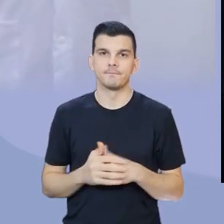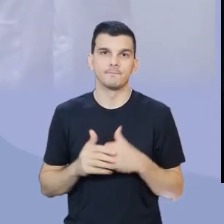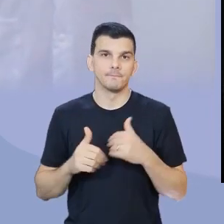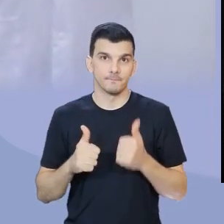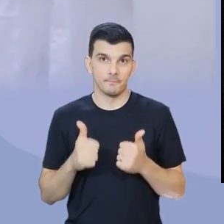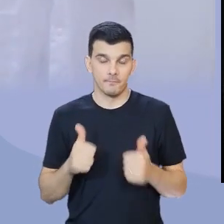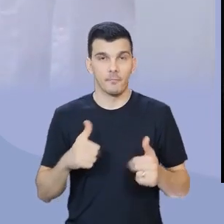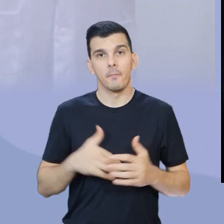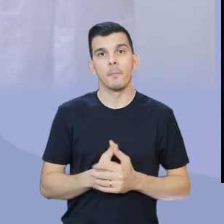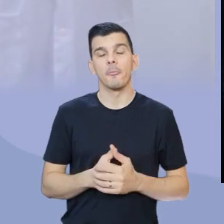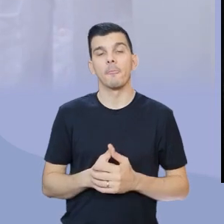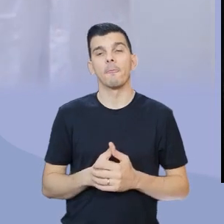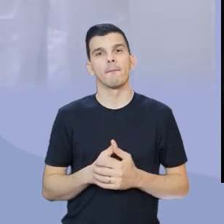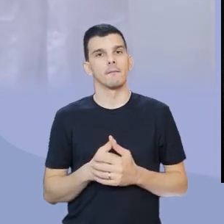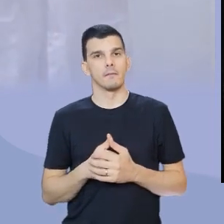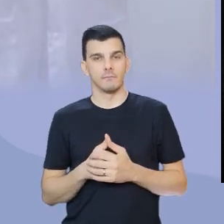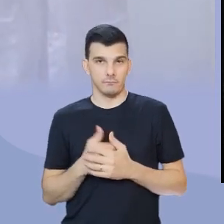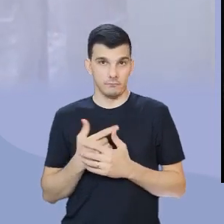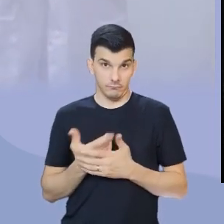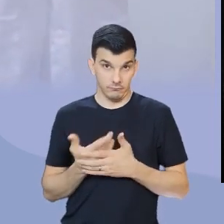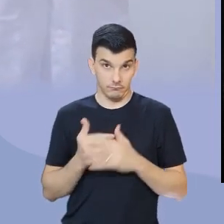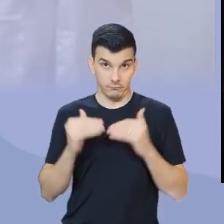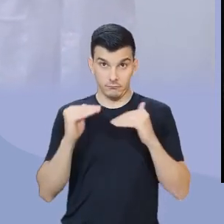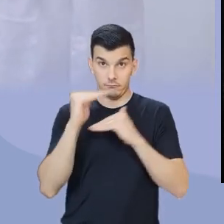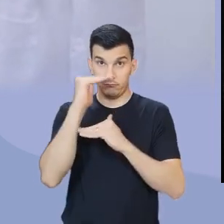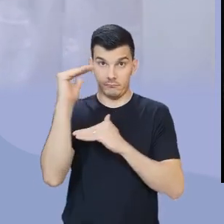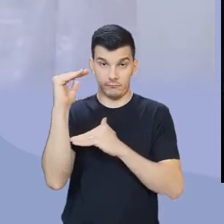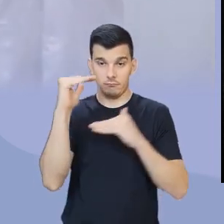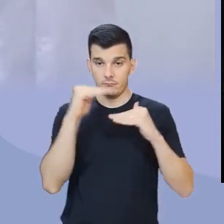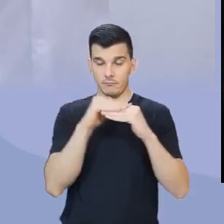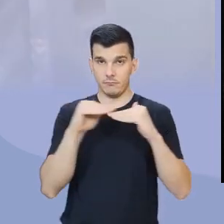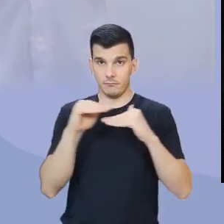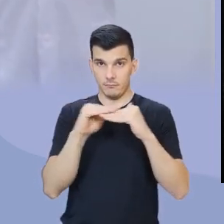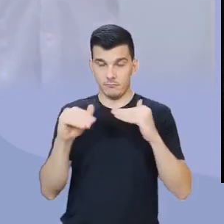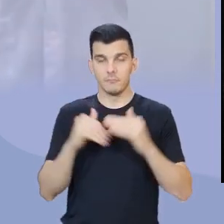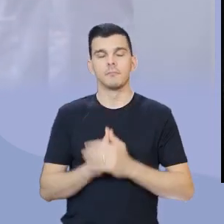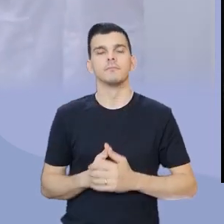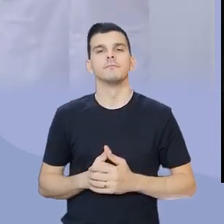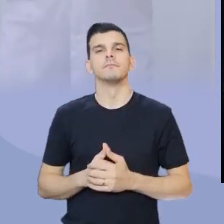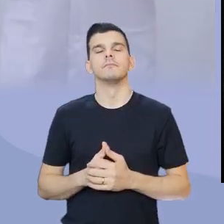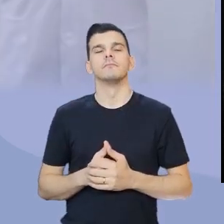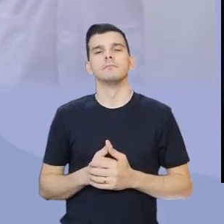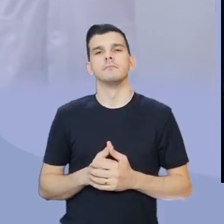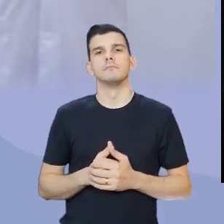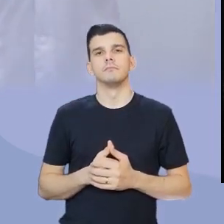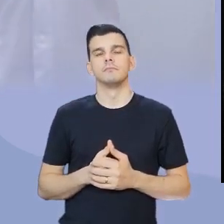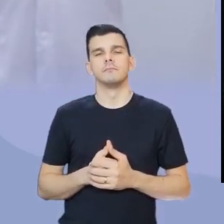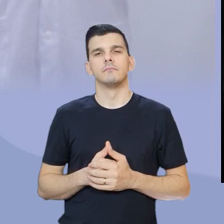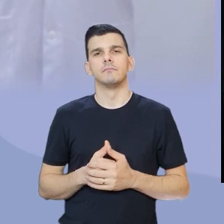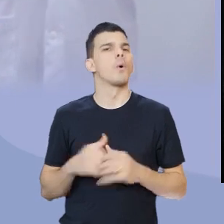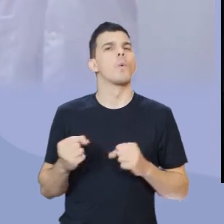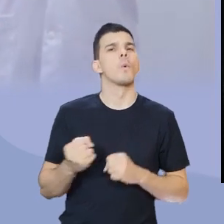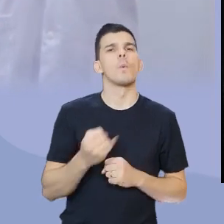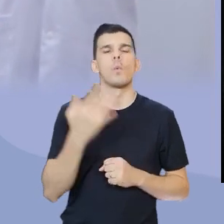visão, meu hacker? Temperatura crítica é a linha de cima, temperatura máxima é a linha de baixo. Vamos lá, vamos ver.